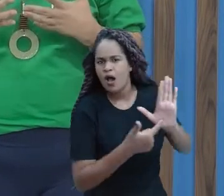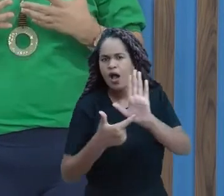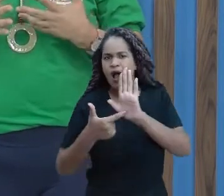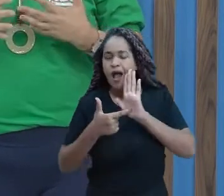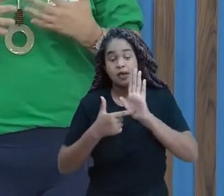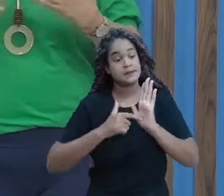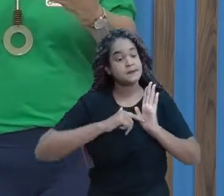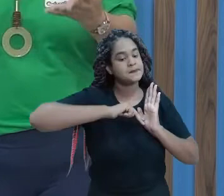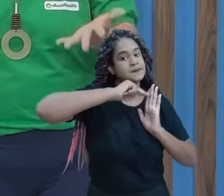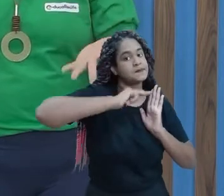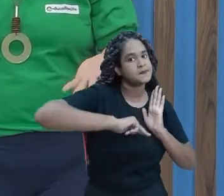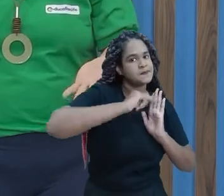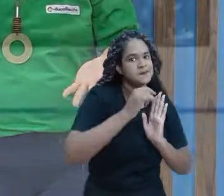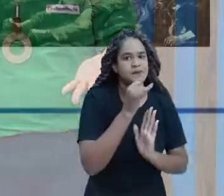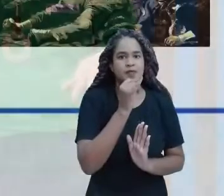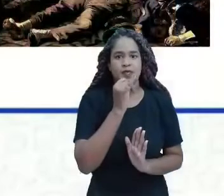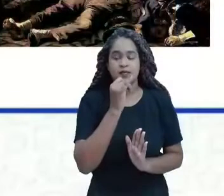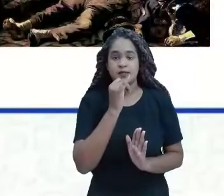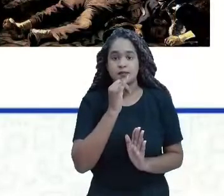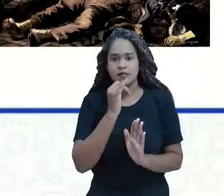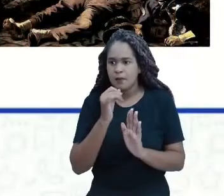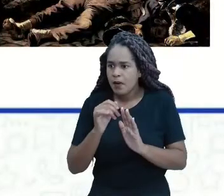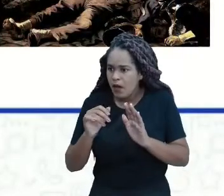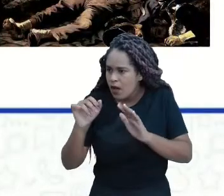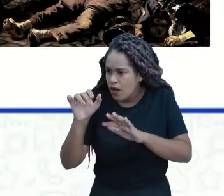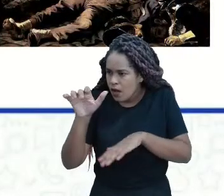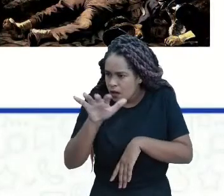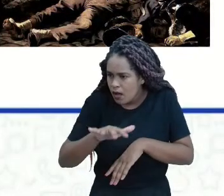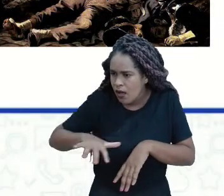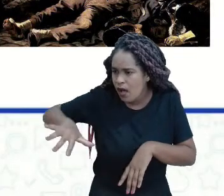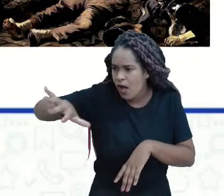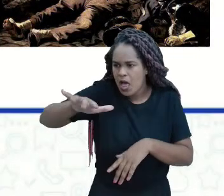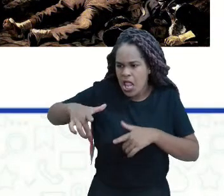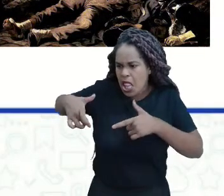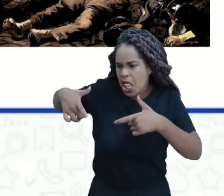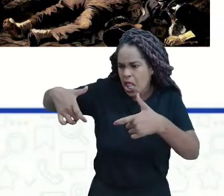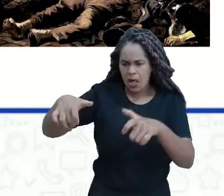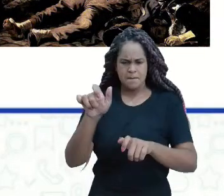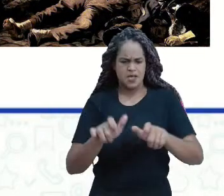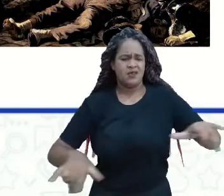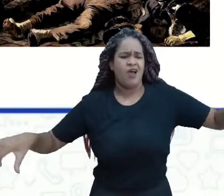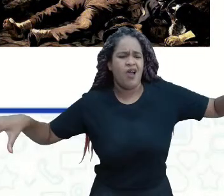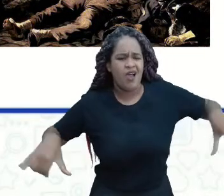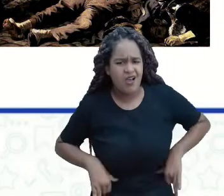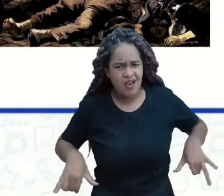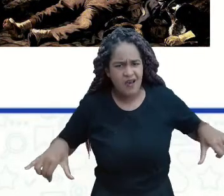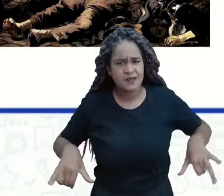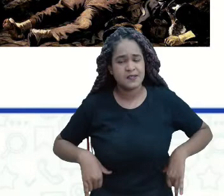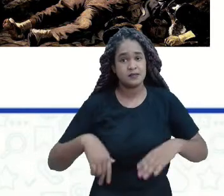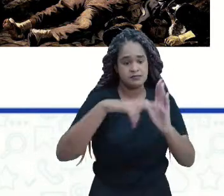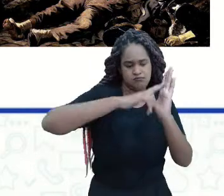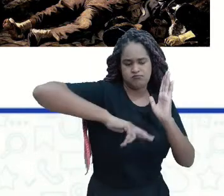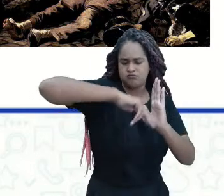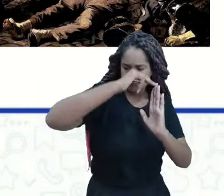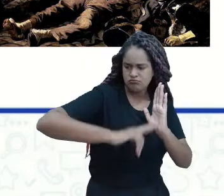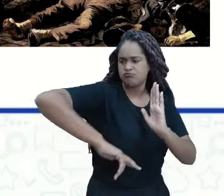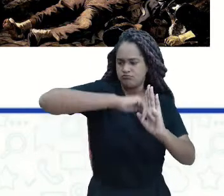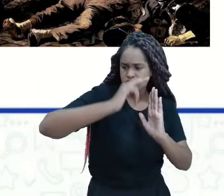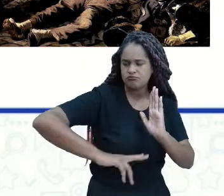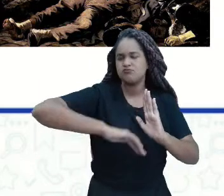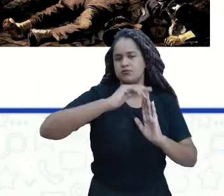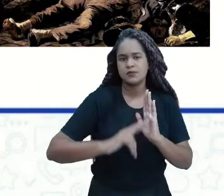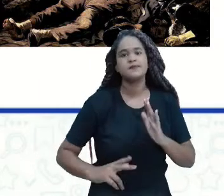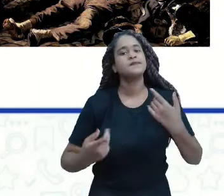pintar, por exemplo, cenas de guerra. Eles começaram a pintar pessoas sofrendo, eles começaram a pintar